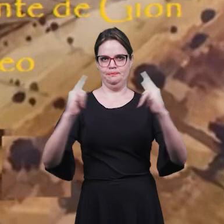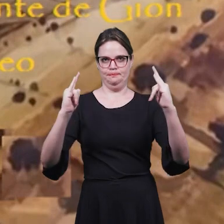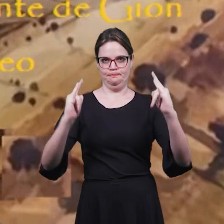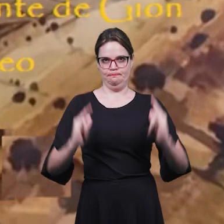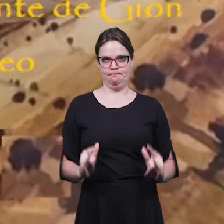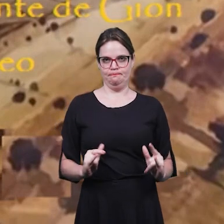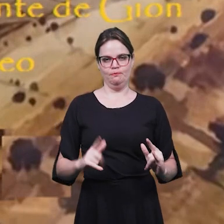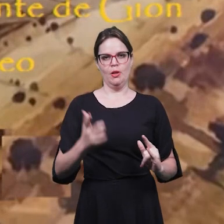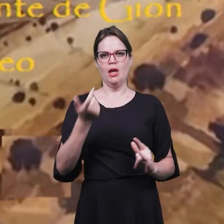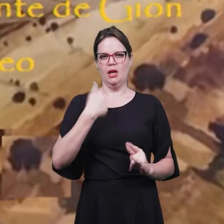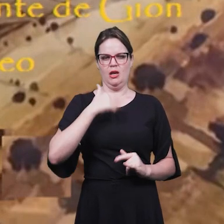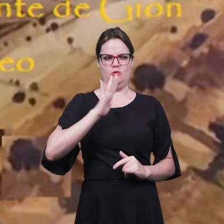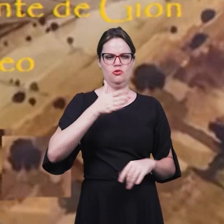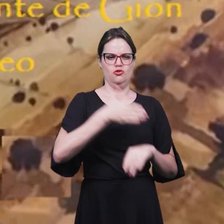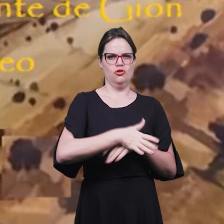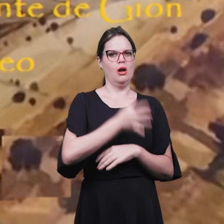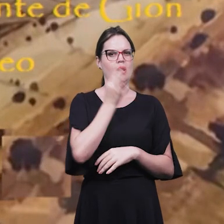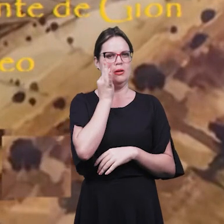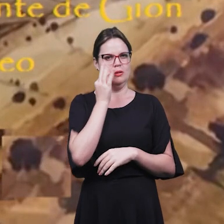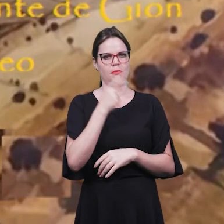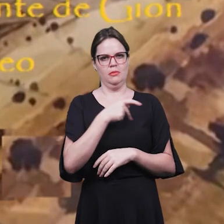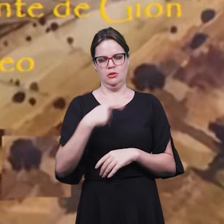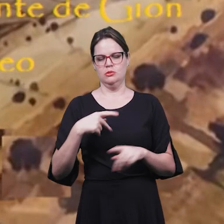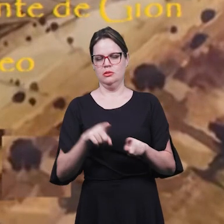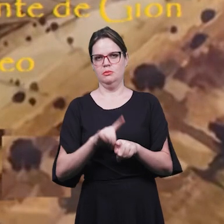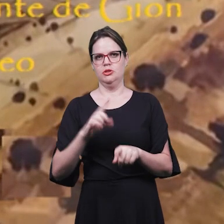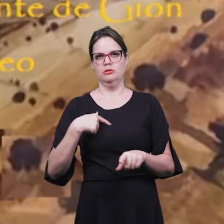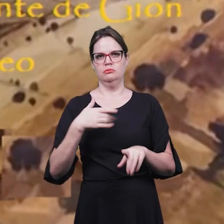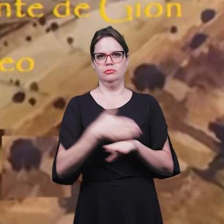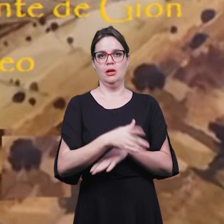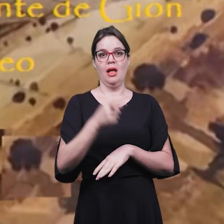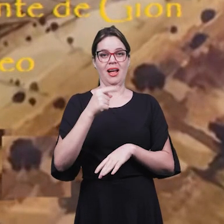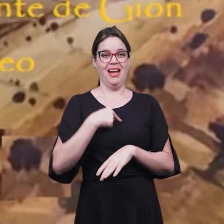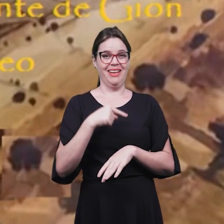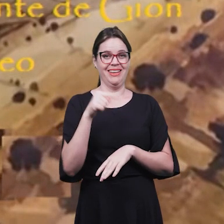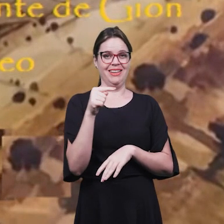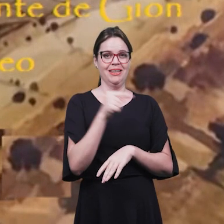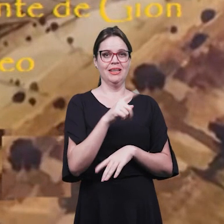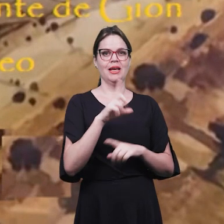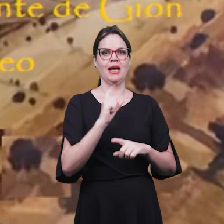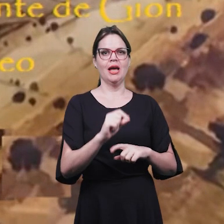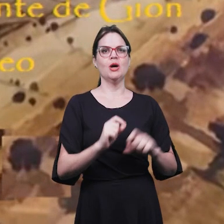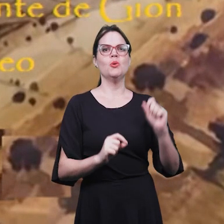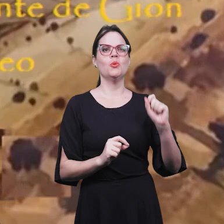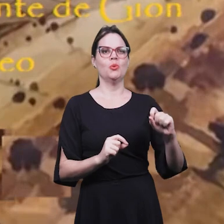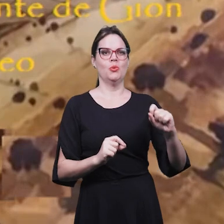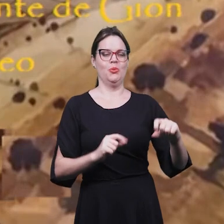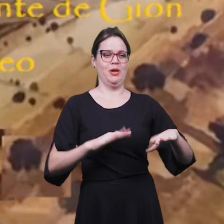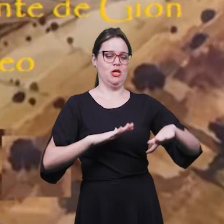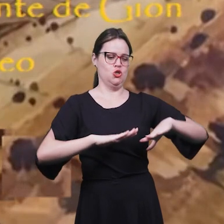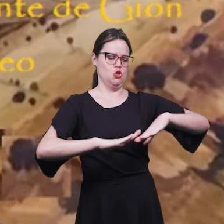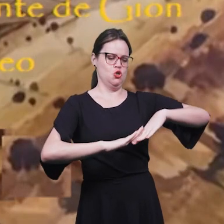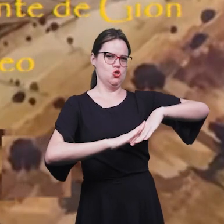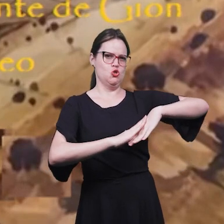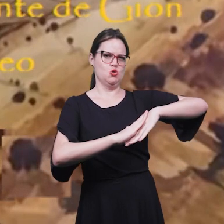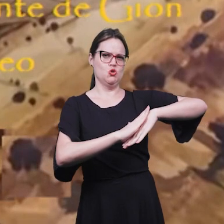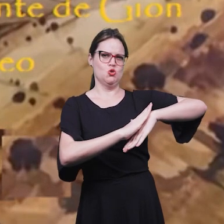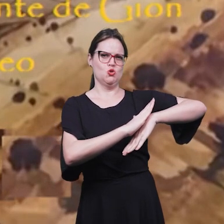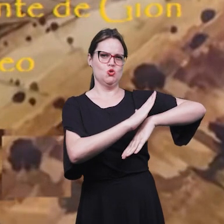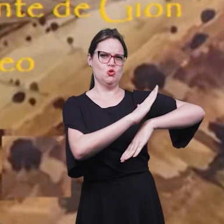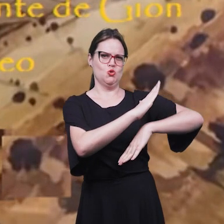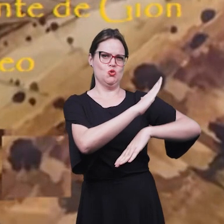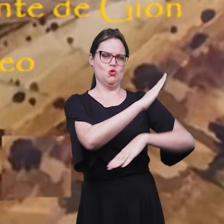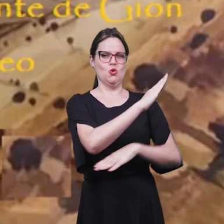já fomos lá em Jerusalém. Aqui é uma subida íngreme de 700 e poucos metros até